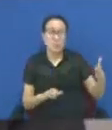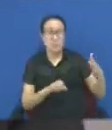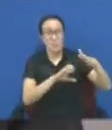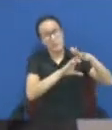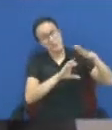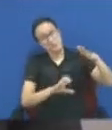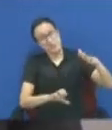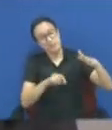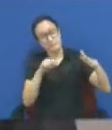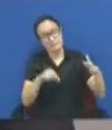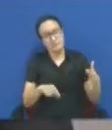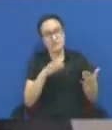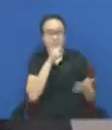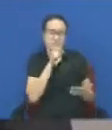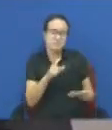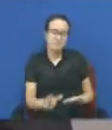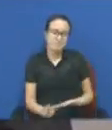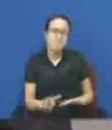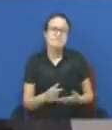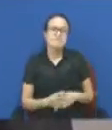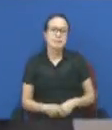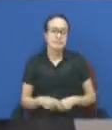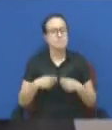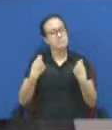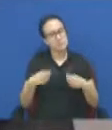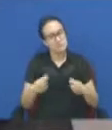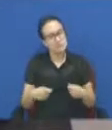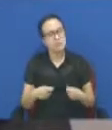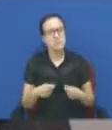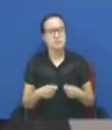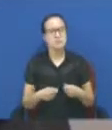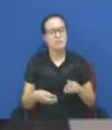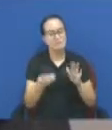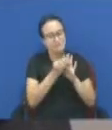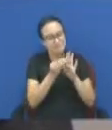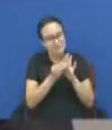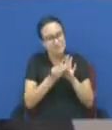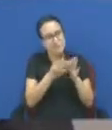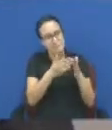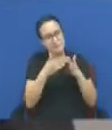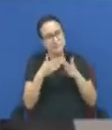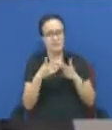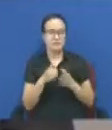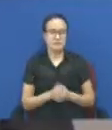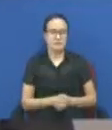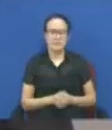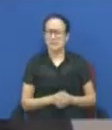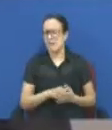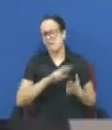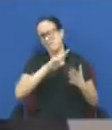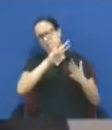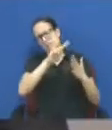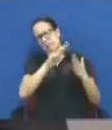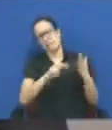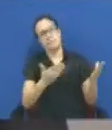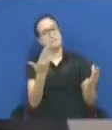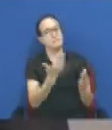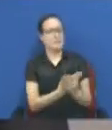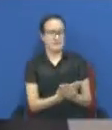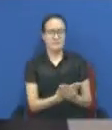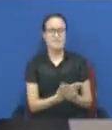empresa municipal, você tem que fazer o recurso. Tem como. Então, deve ter muitas ações e deve ter